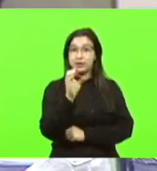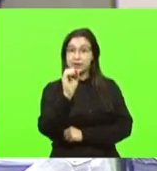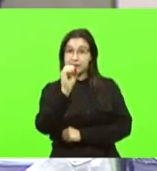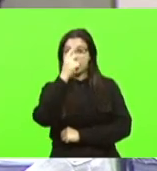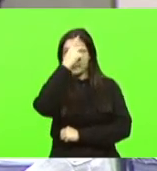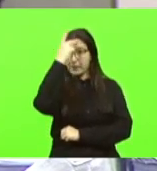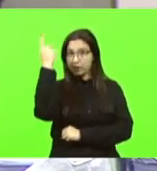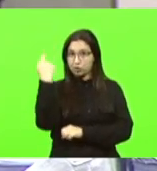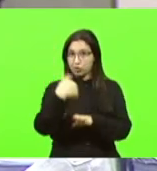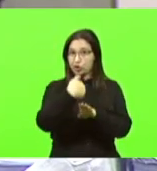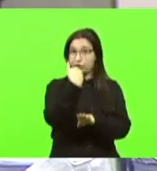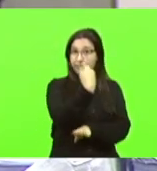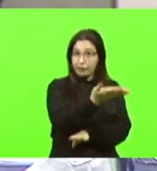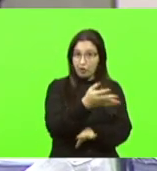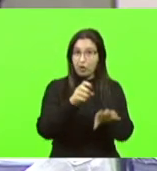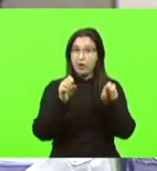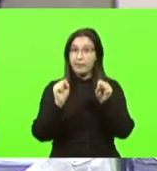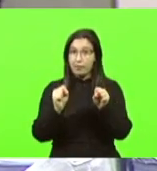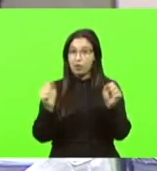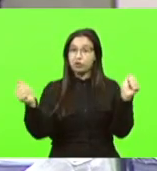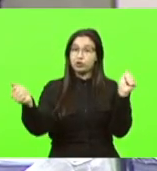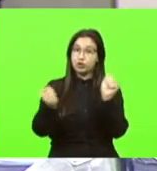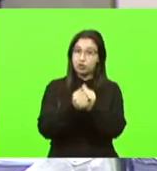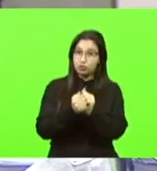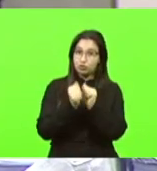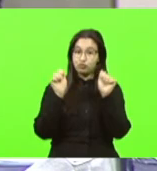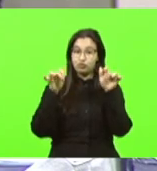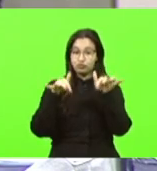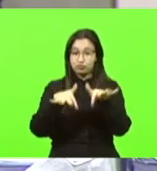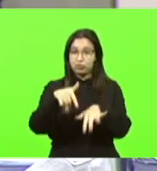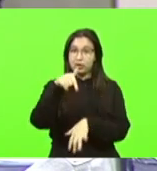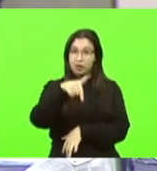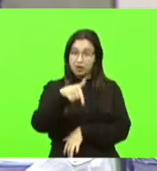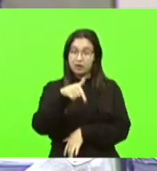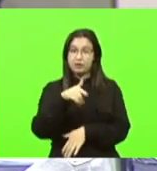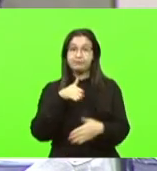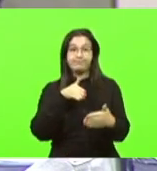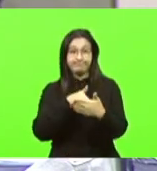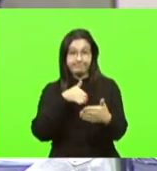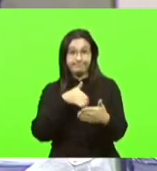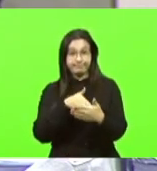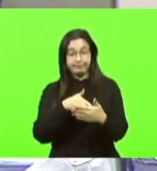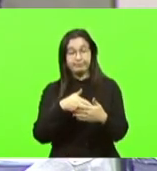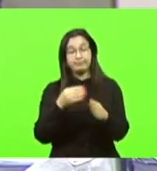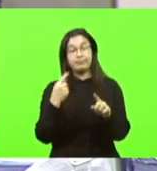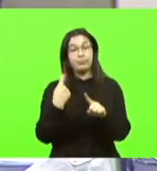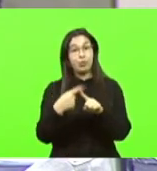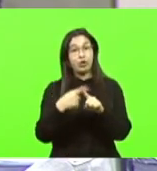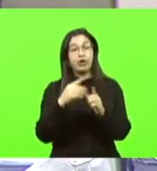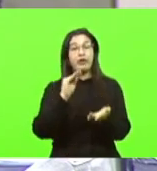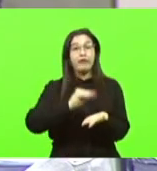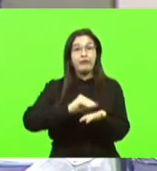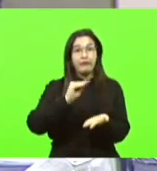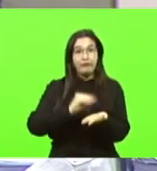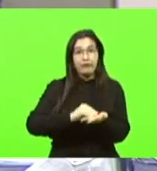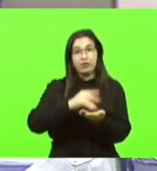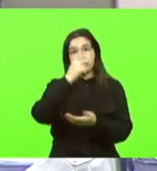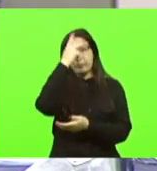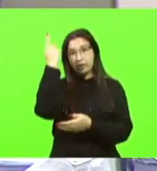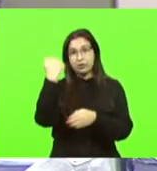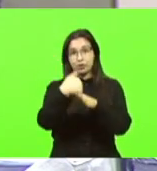externas circularam ao mesmo tempo na casa por essa foi a restrição da falta de público na parte superior do